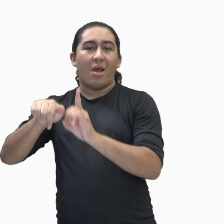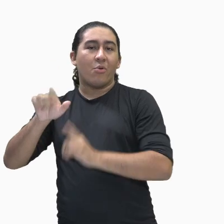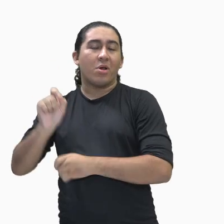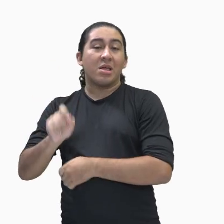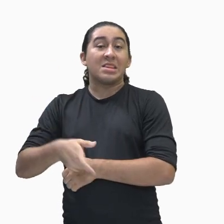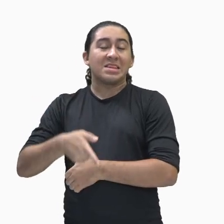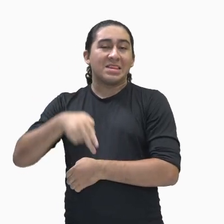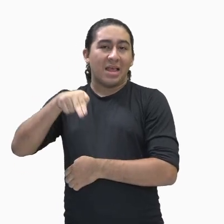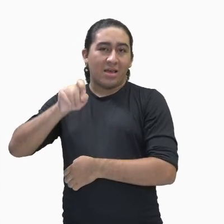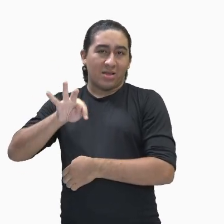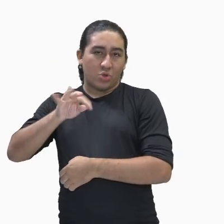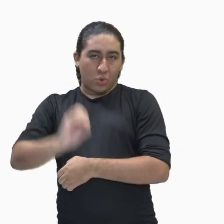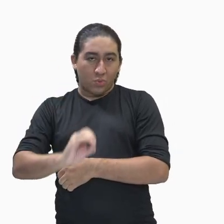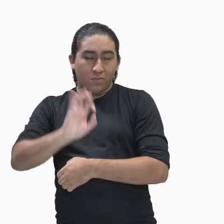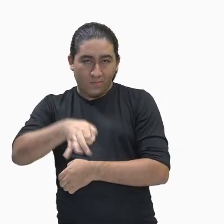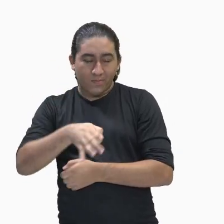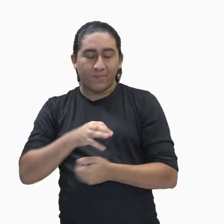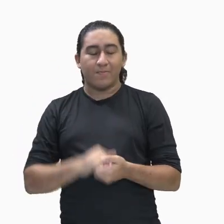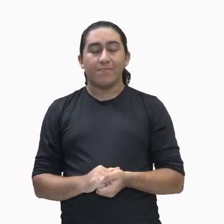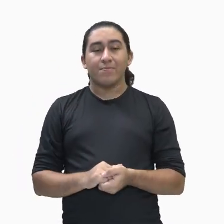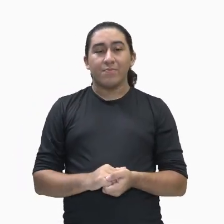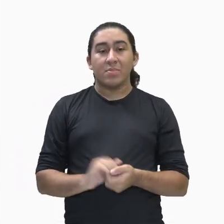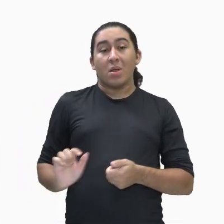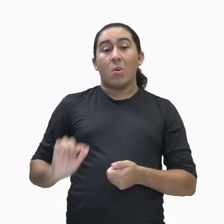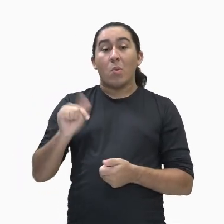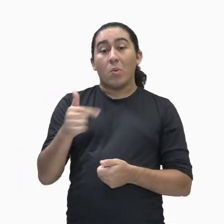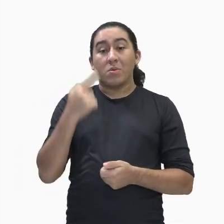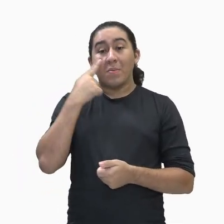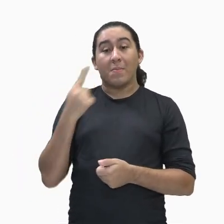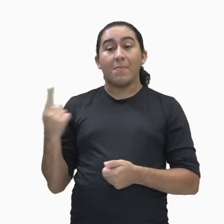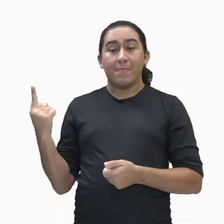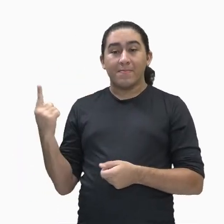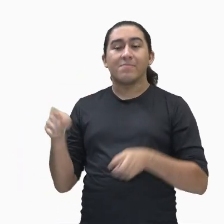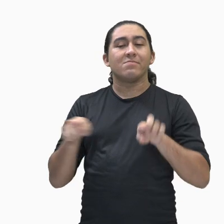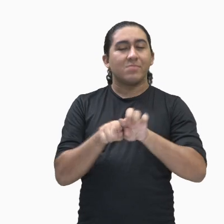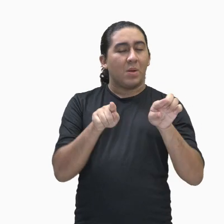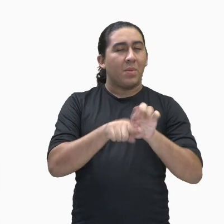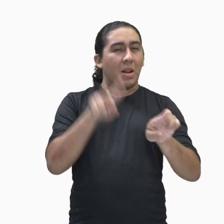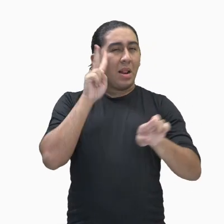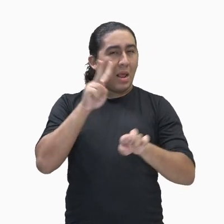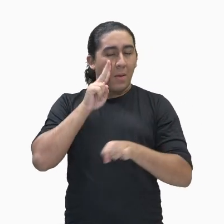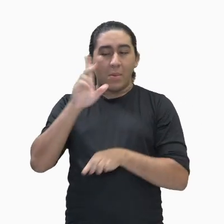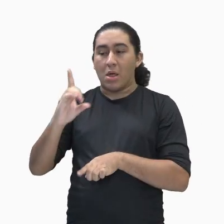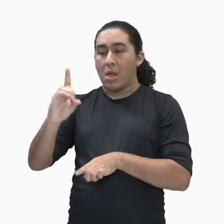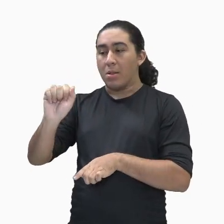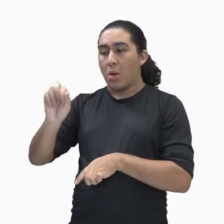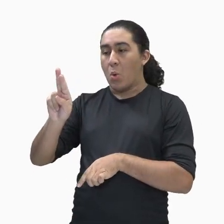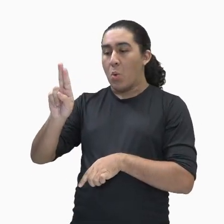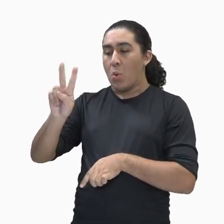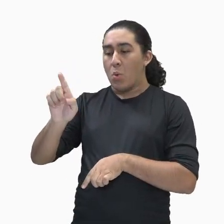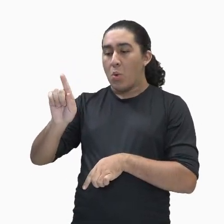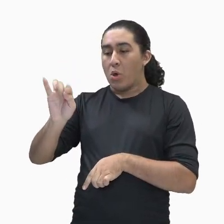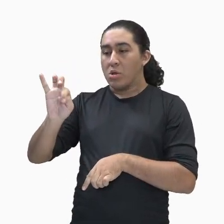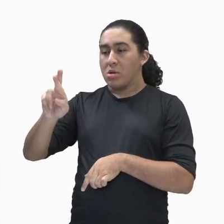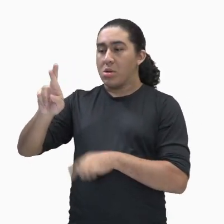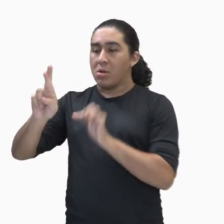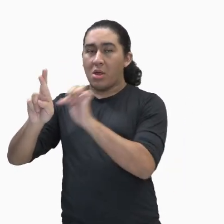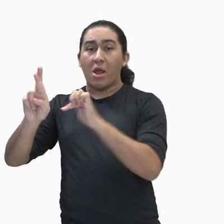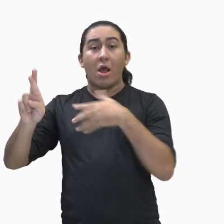o menino. Agora, a próxima, com grand também, é granddaughter. O que é a palavra